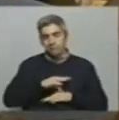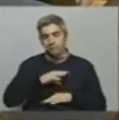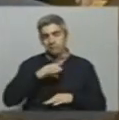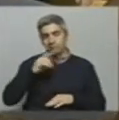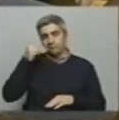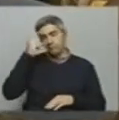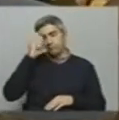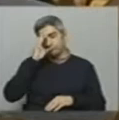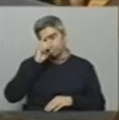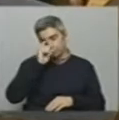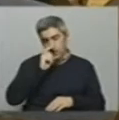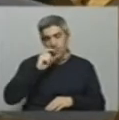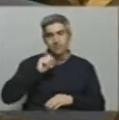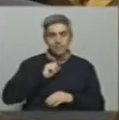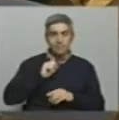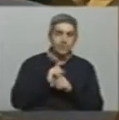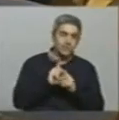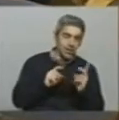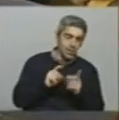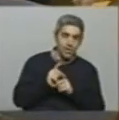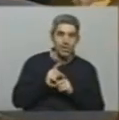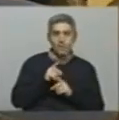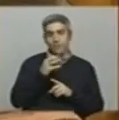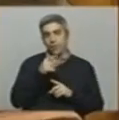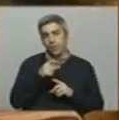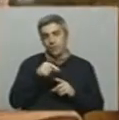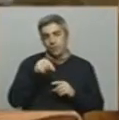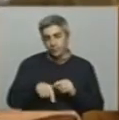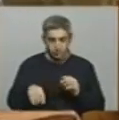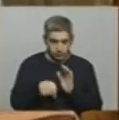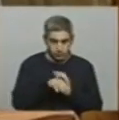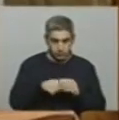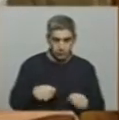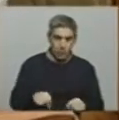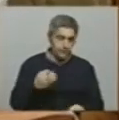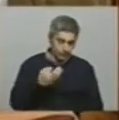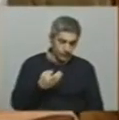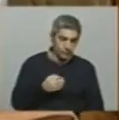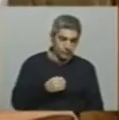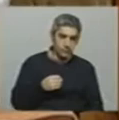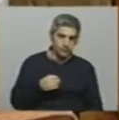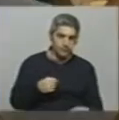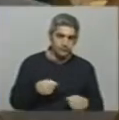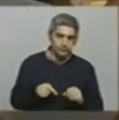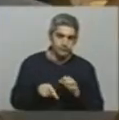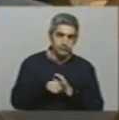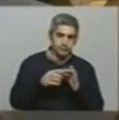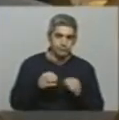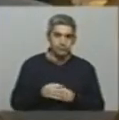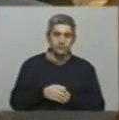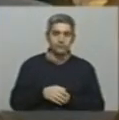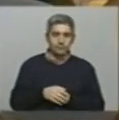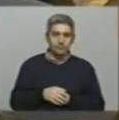ficou dentro de nós, pronto, de mim, dos meus irmãos. Então assim que pôde foi logo tirar a carta de moto? Foi. Assim que parte legal, não é? Sim. Ah, pois,